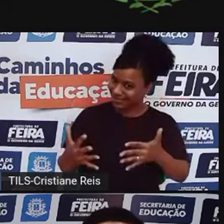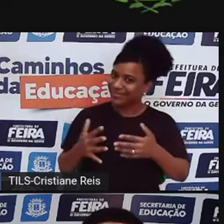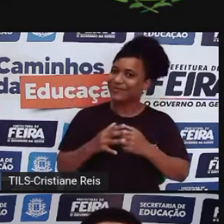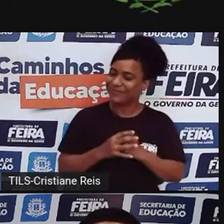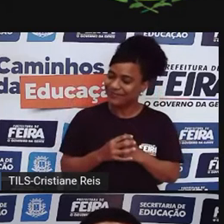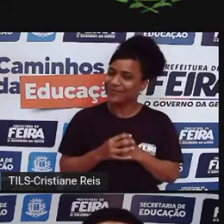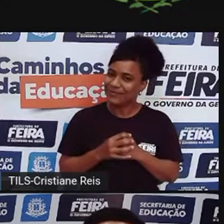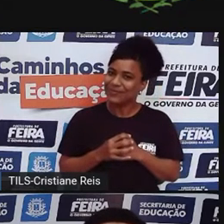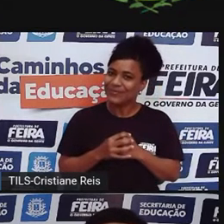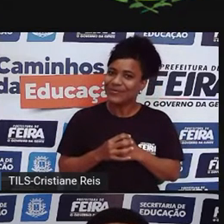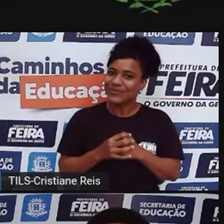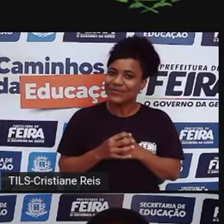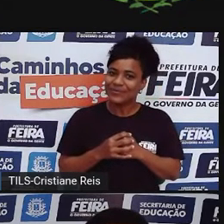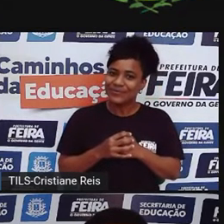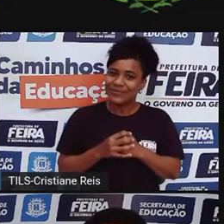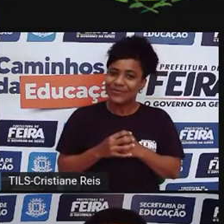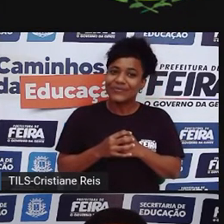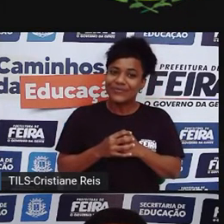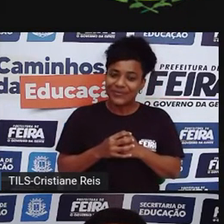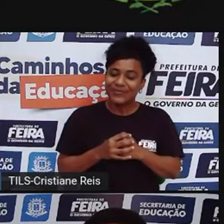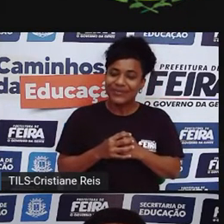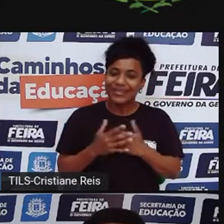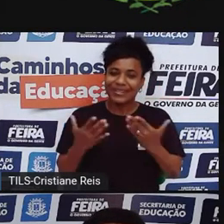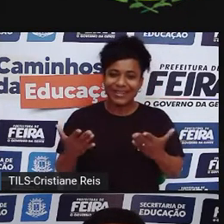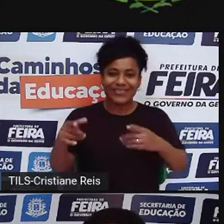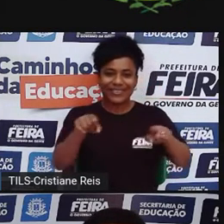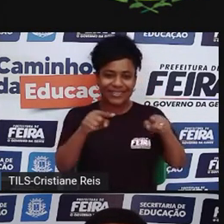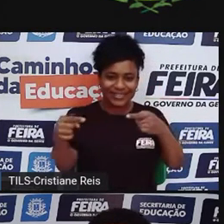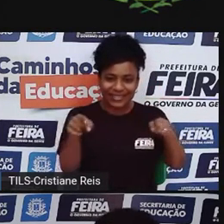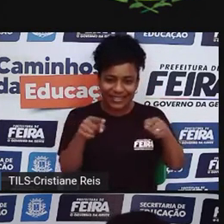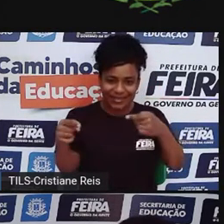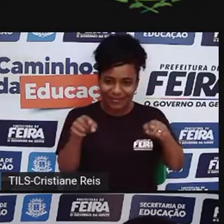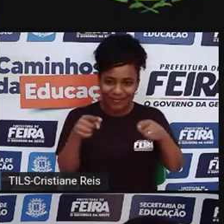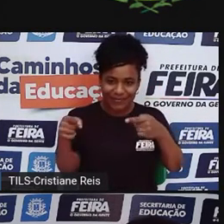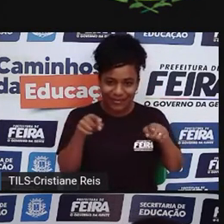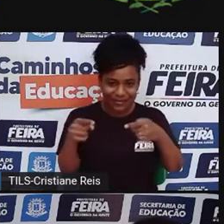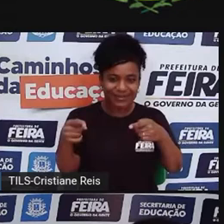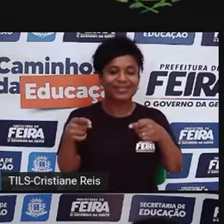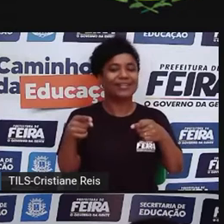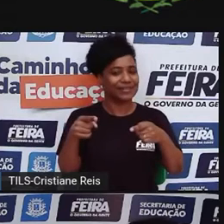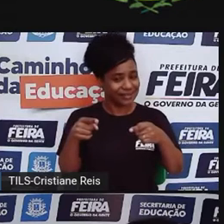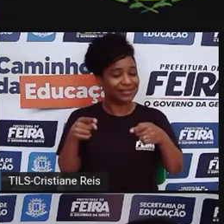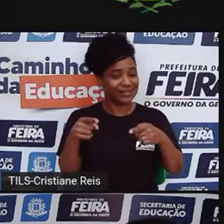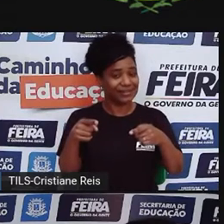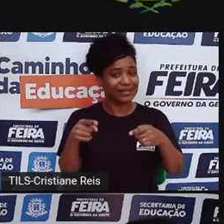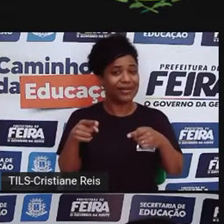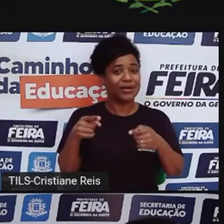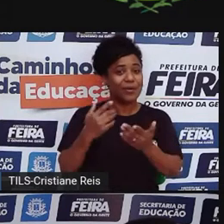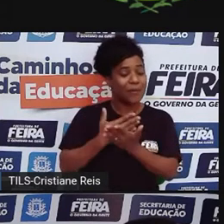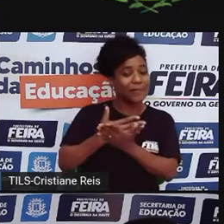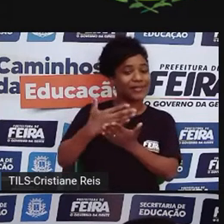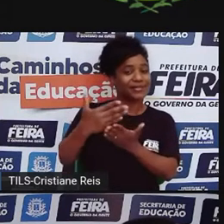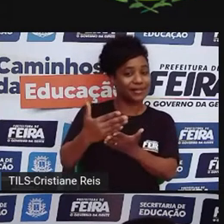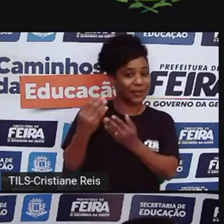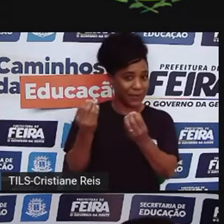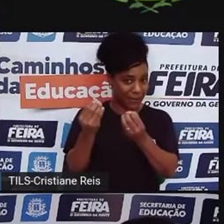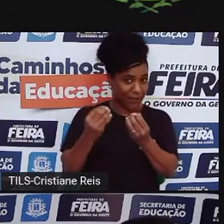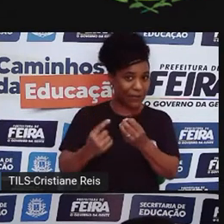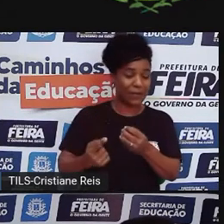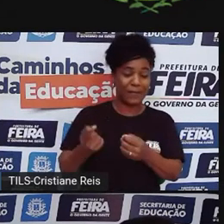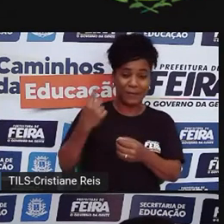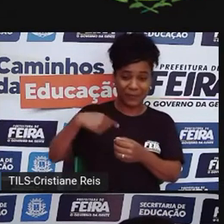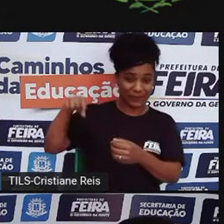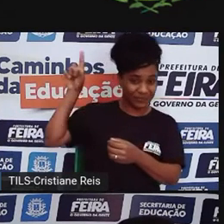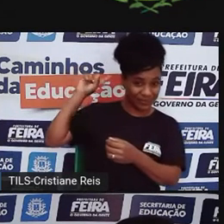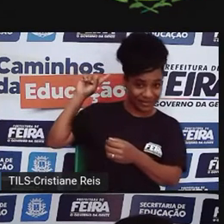meio. Eu virei professor por acaso, né? Eu sou de São Gonçalo dos Campos, então o meu interesse pela música